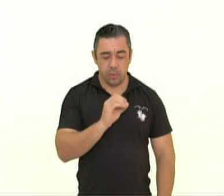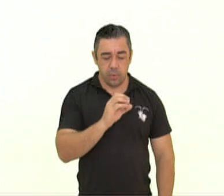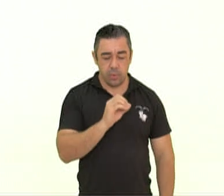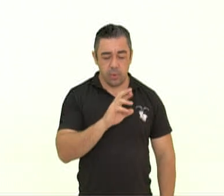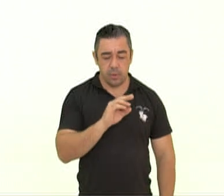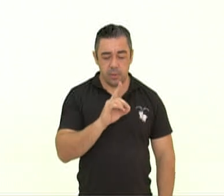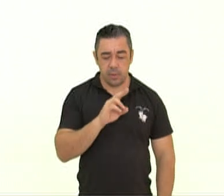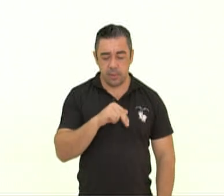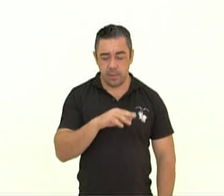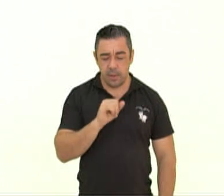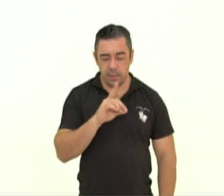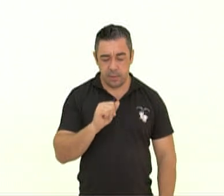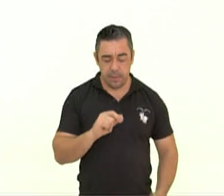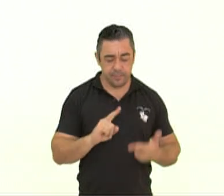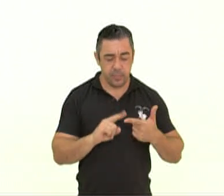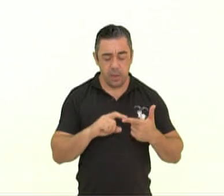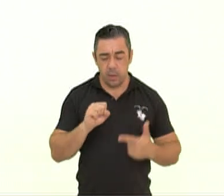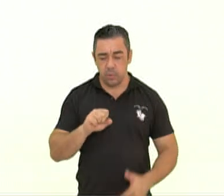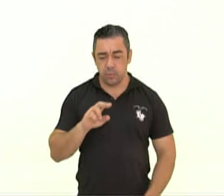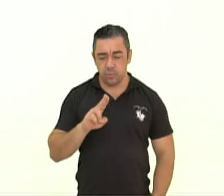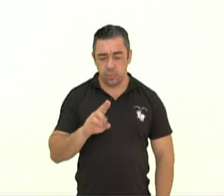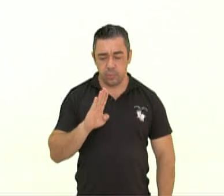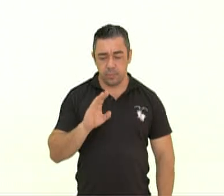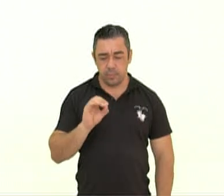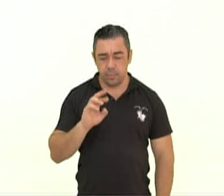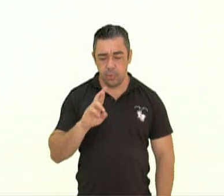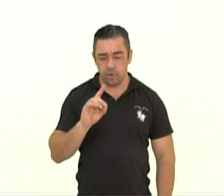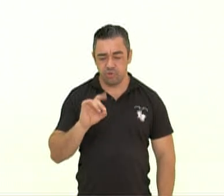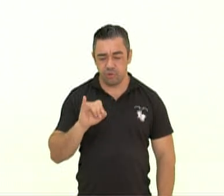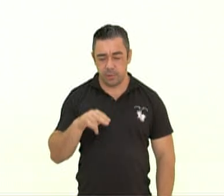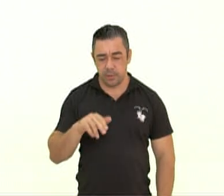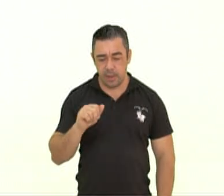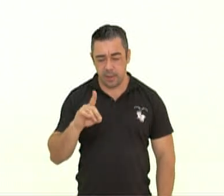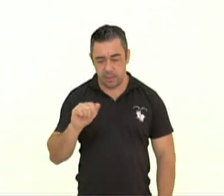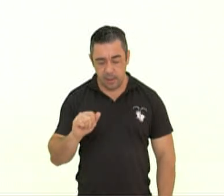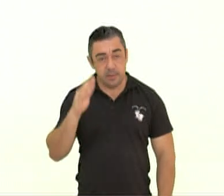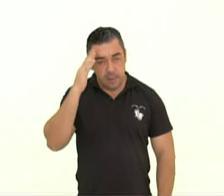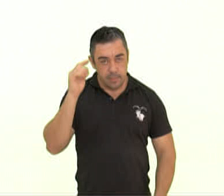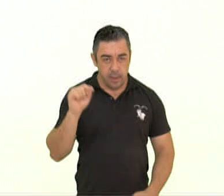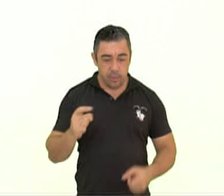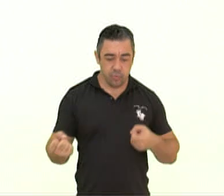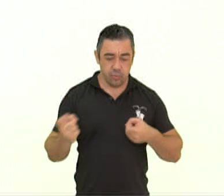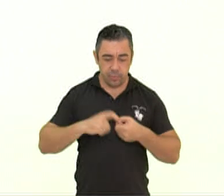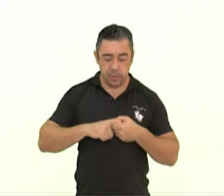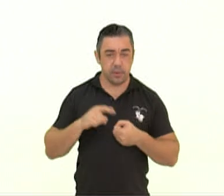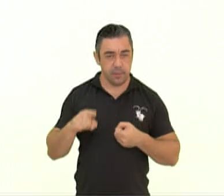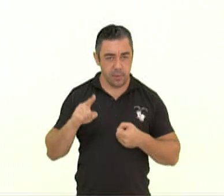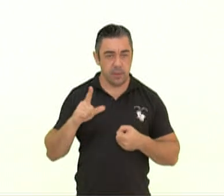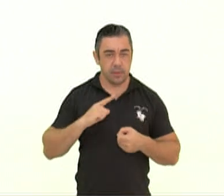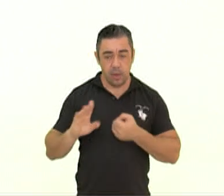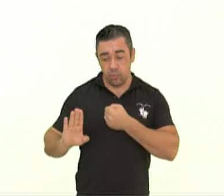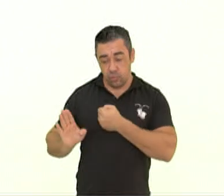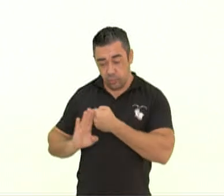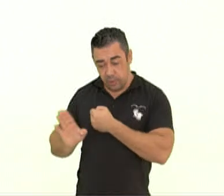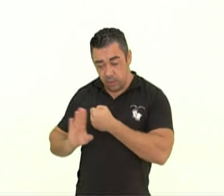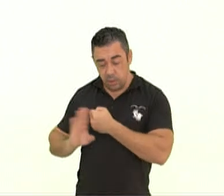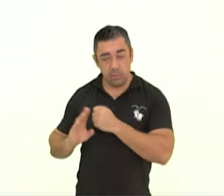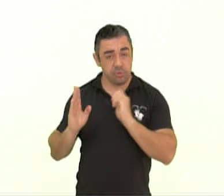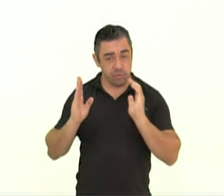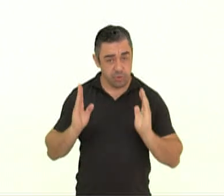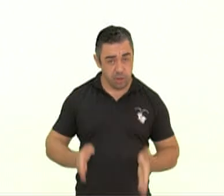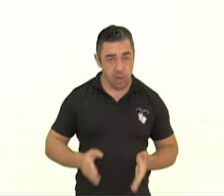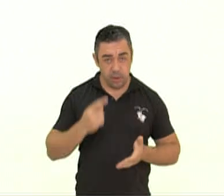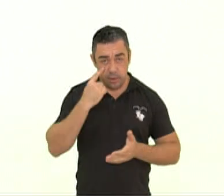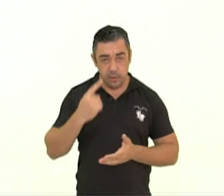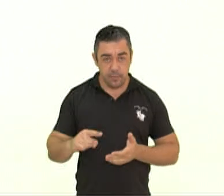coordenada, o que é subordinada. Sabemos que a subordinada tem as substantivas, que já verificamos ali